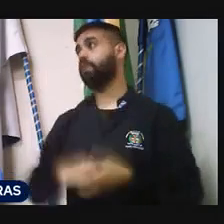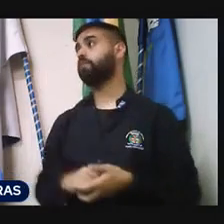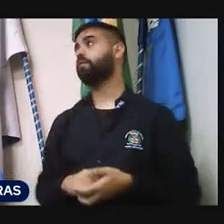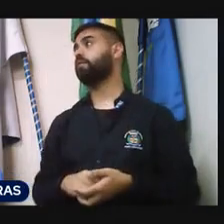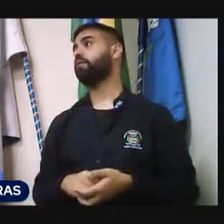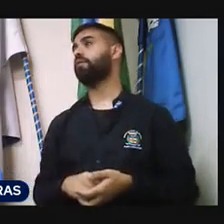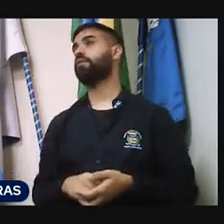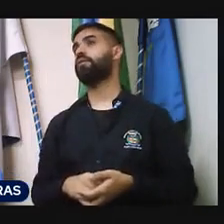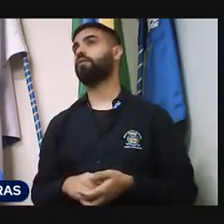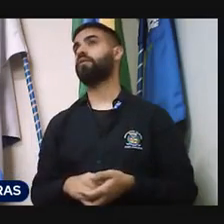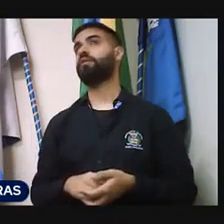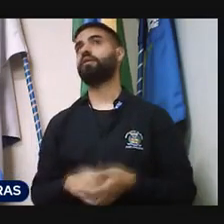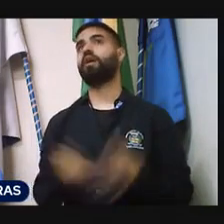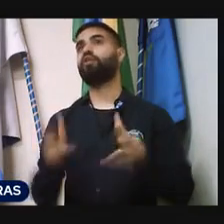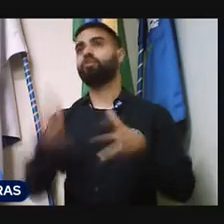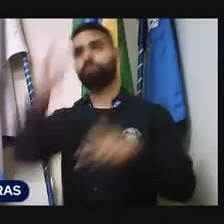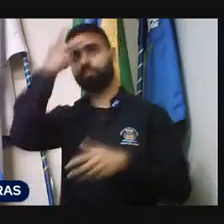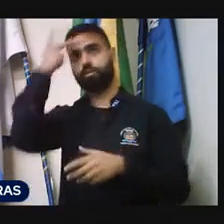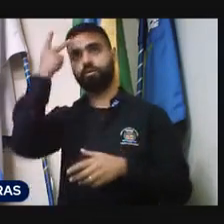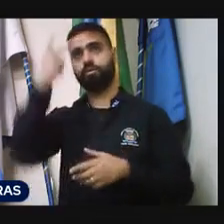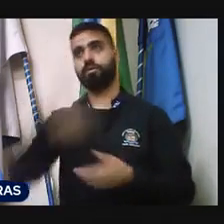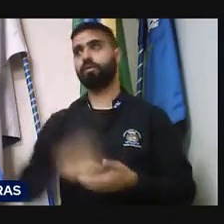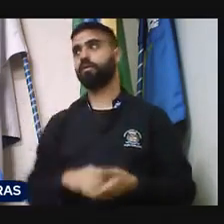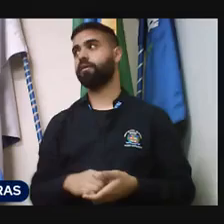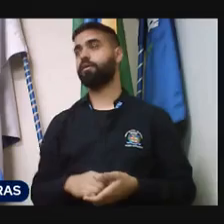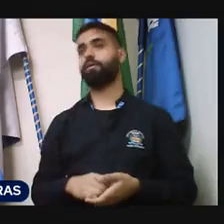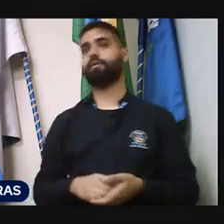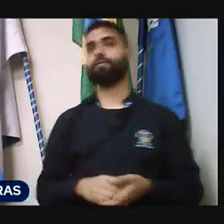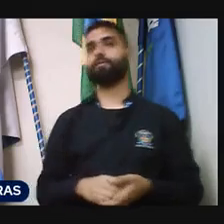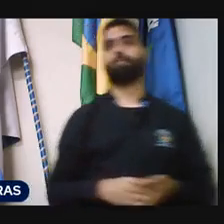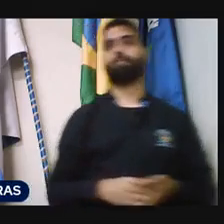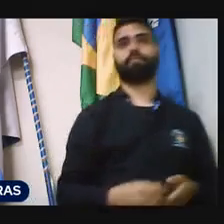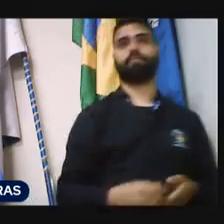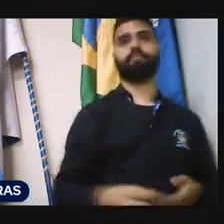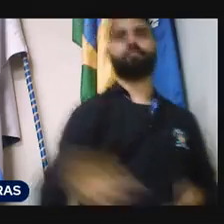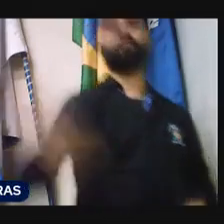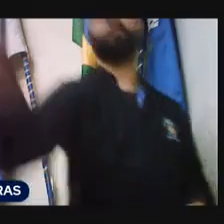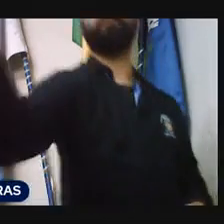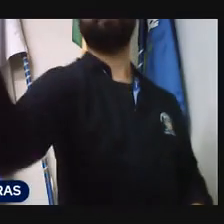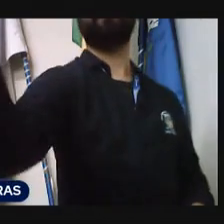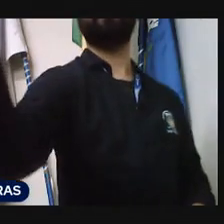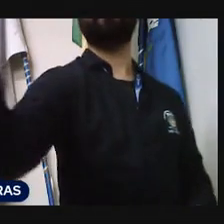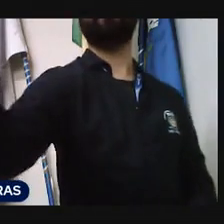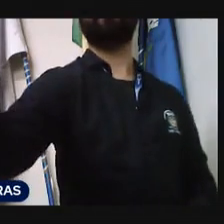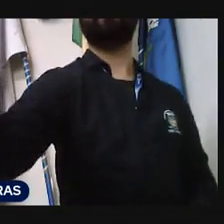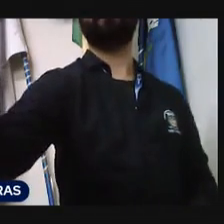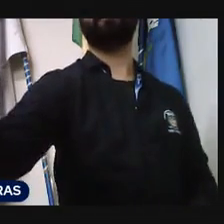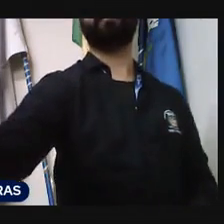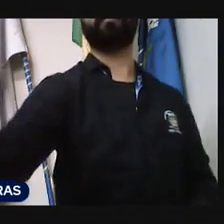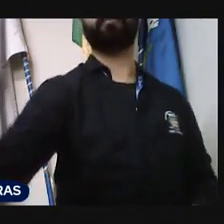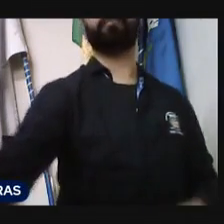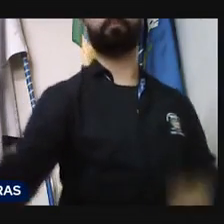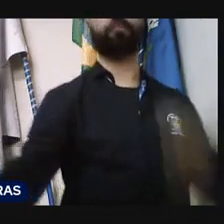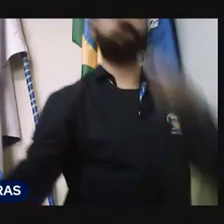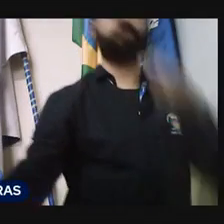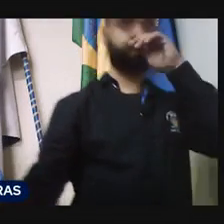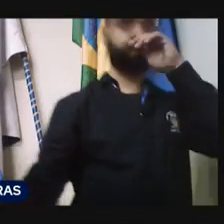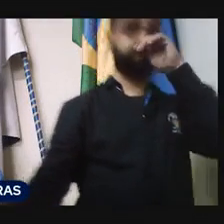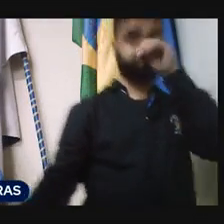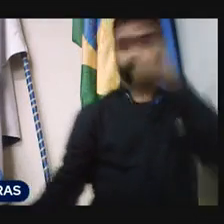presidente Muito obrigado a todos vocês em algum Vereador deseja Vereador